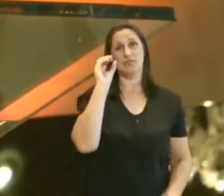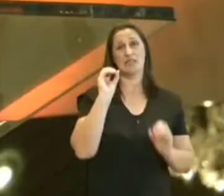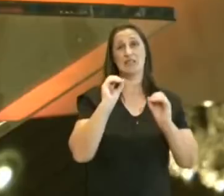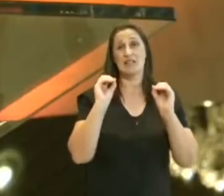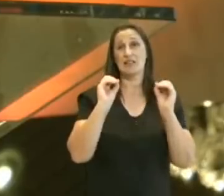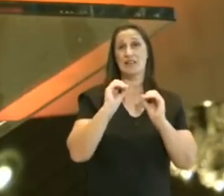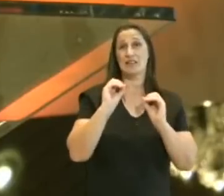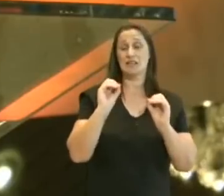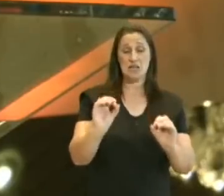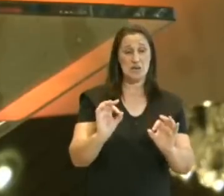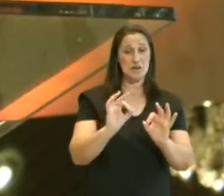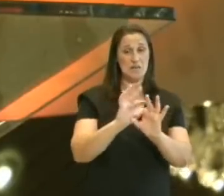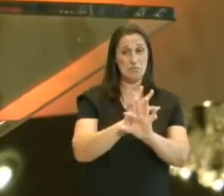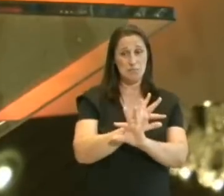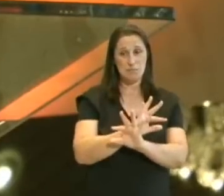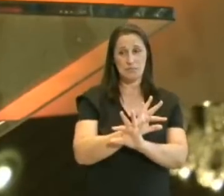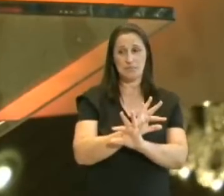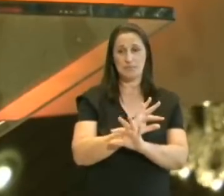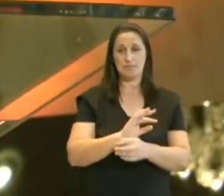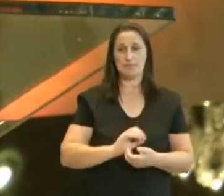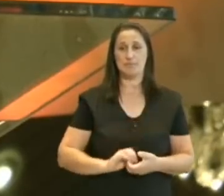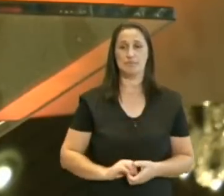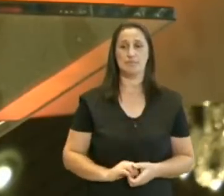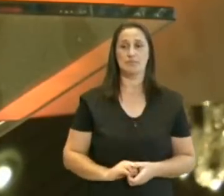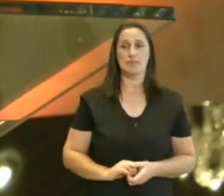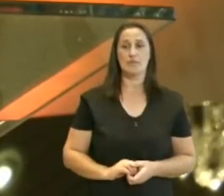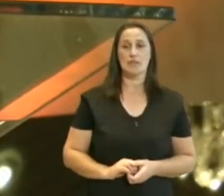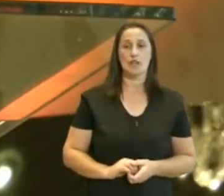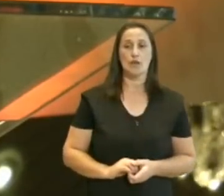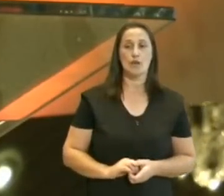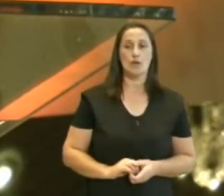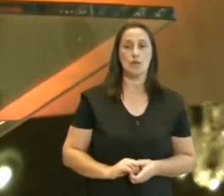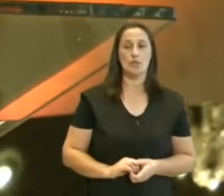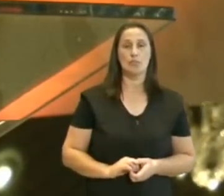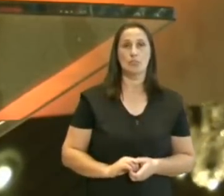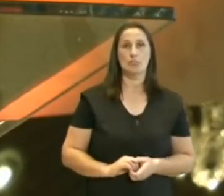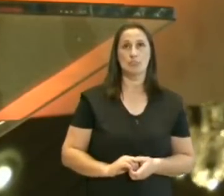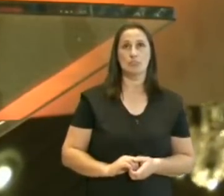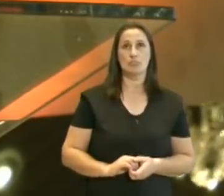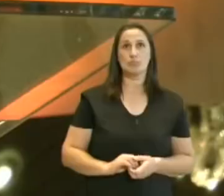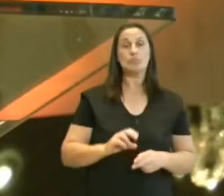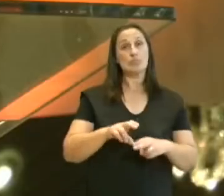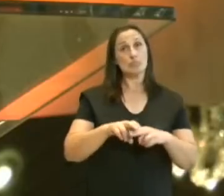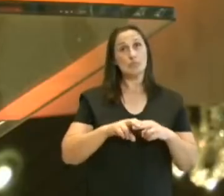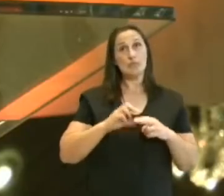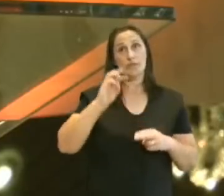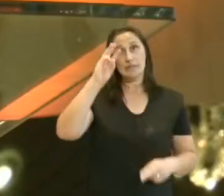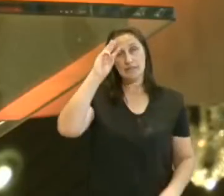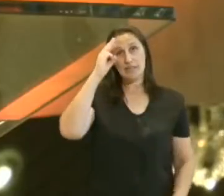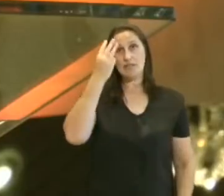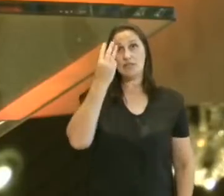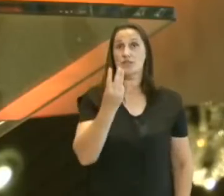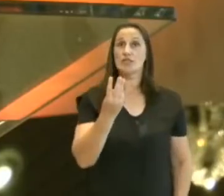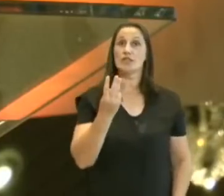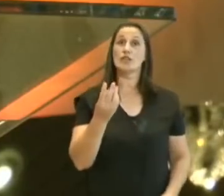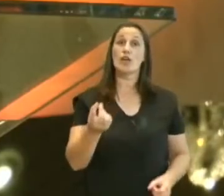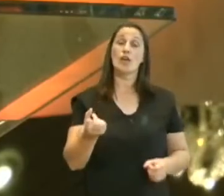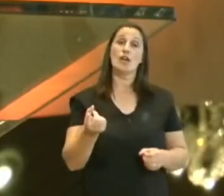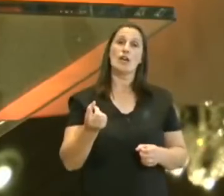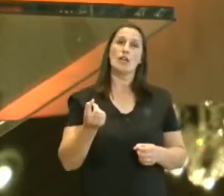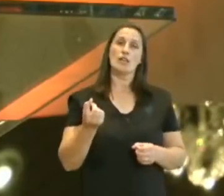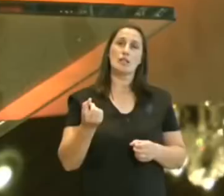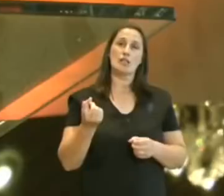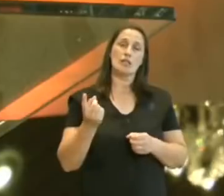Acabou. E por isso, quando aqueles 3 dias se passaram, eles decidiram voltar para o campo